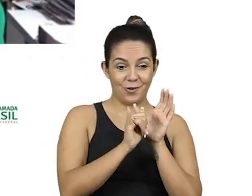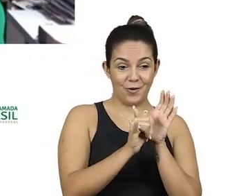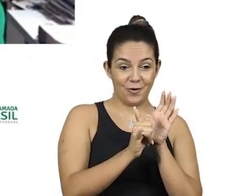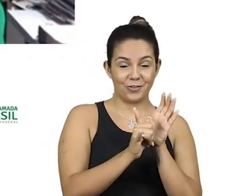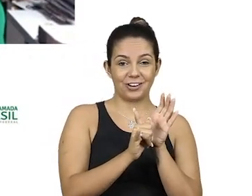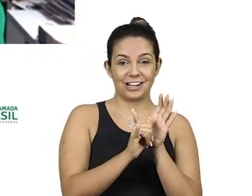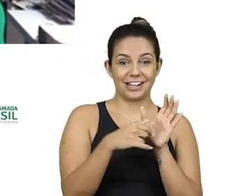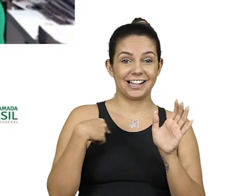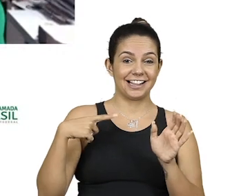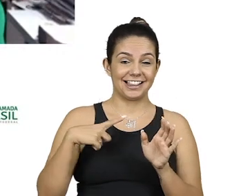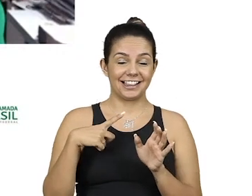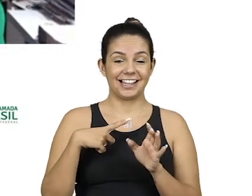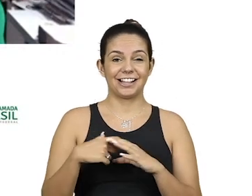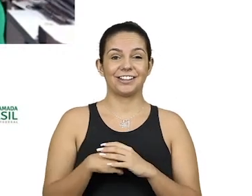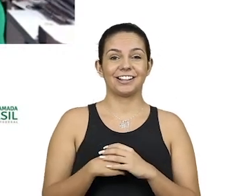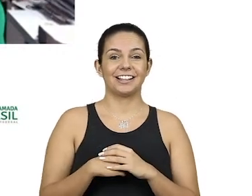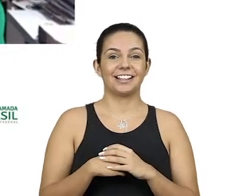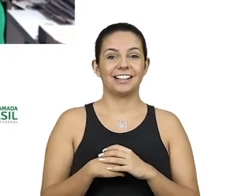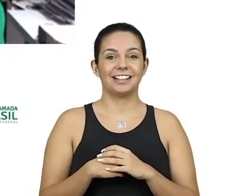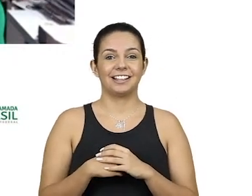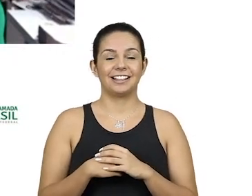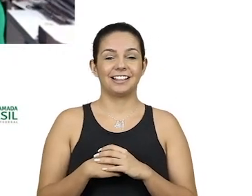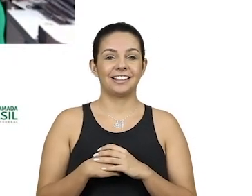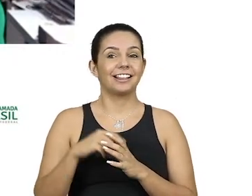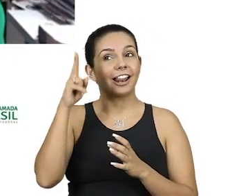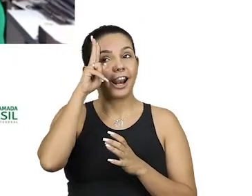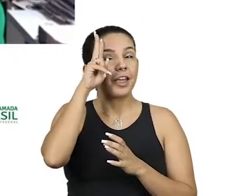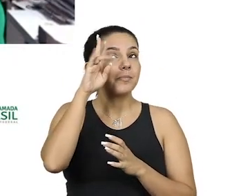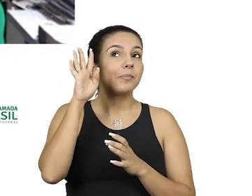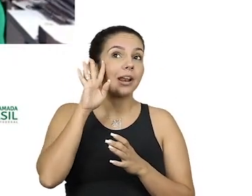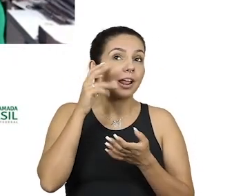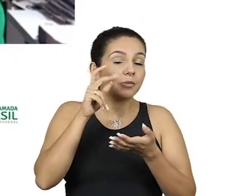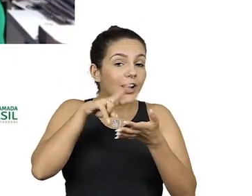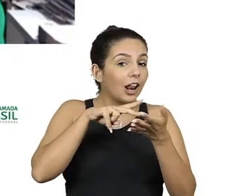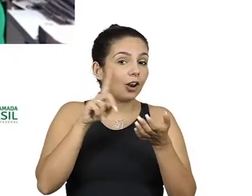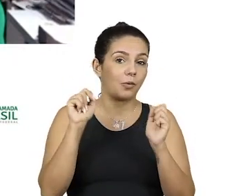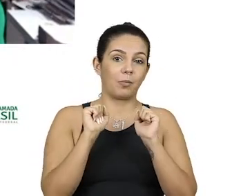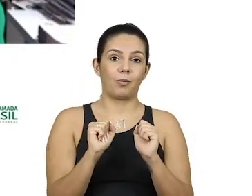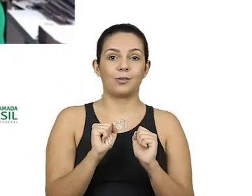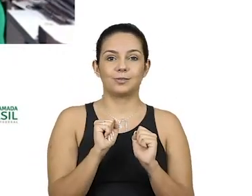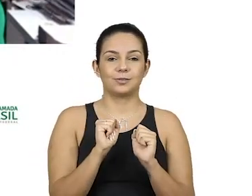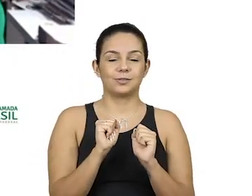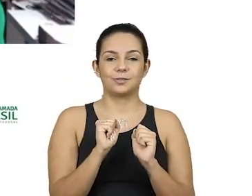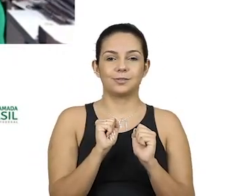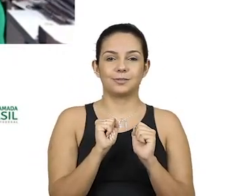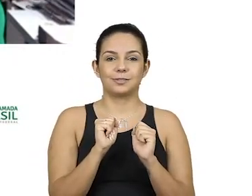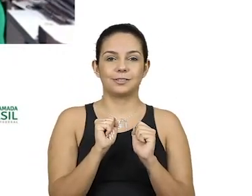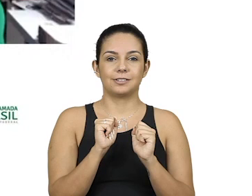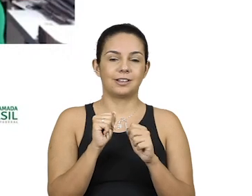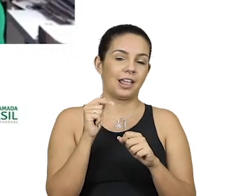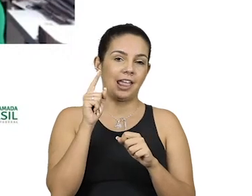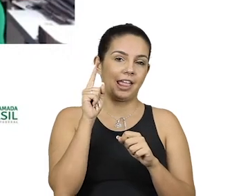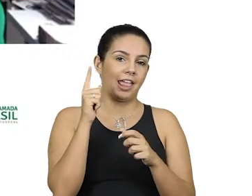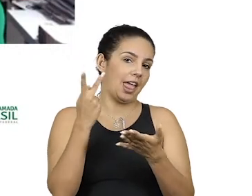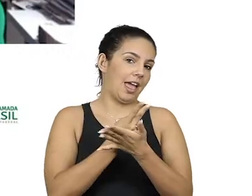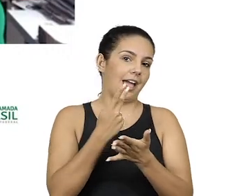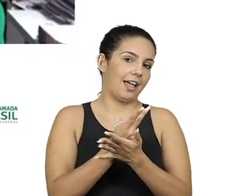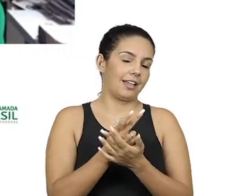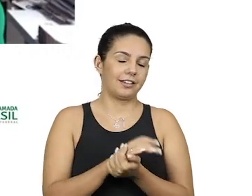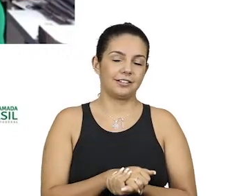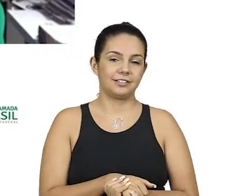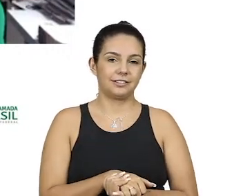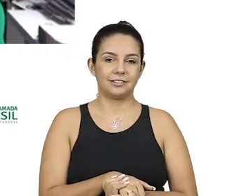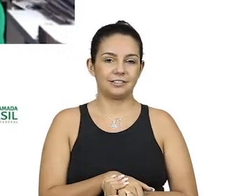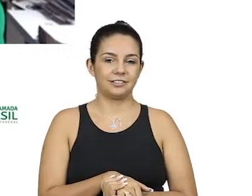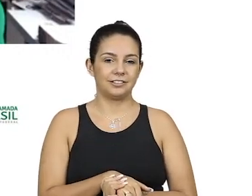porque os contos eu tenho que refrescá-los, porque eu não posso errar.